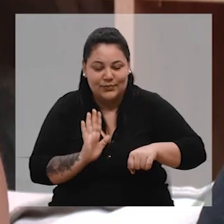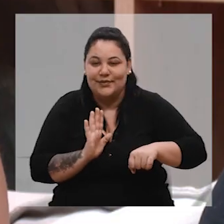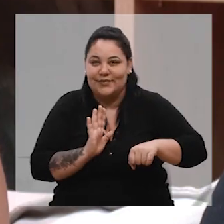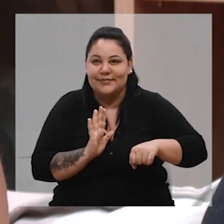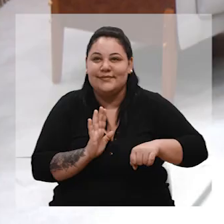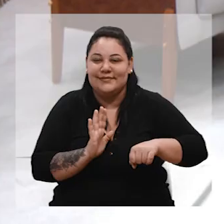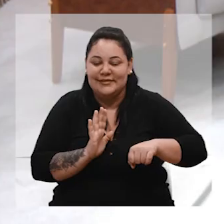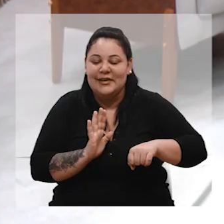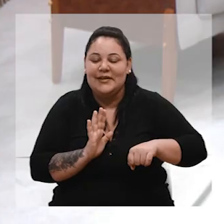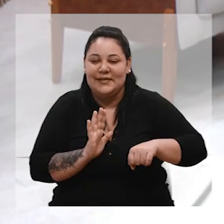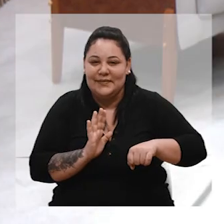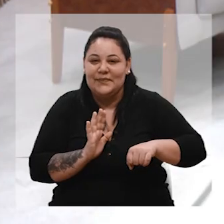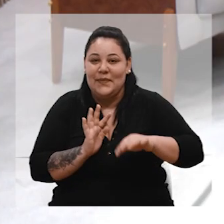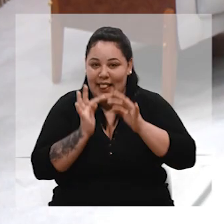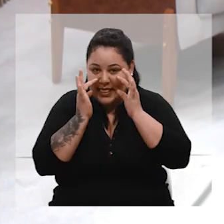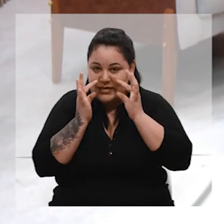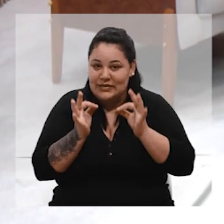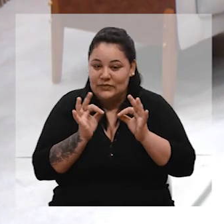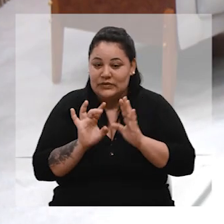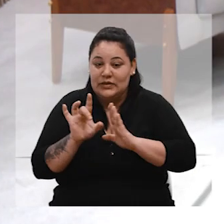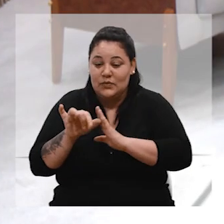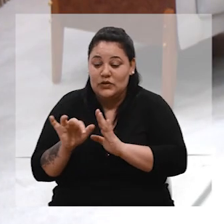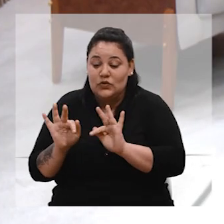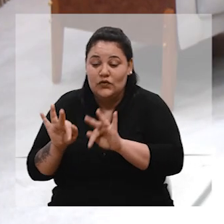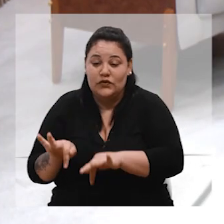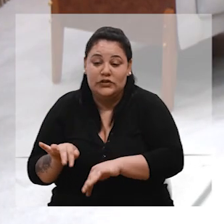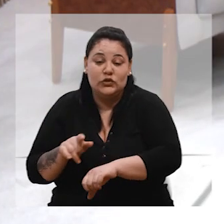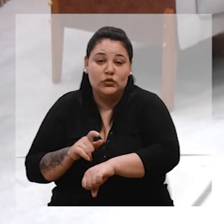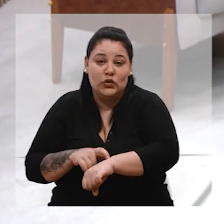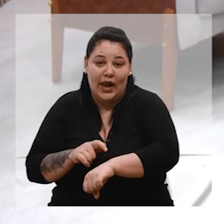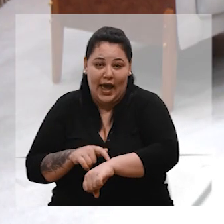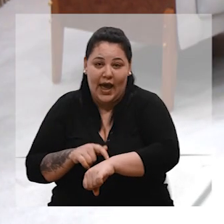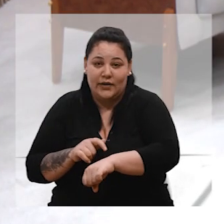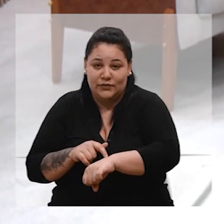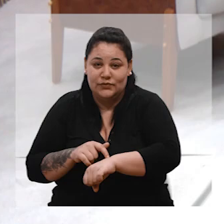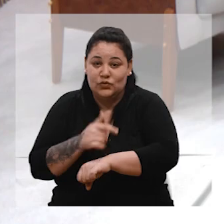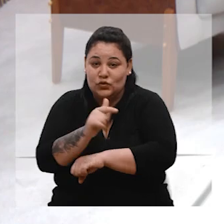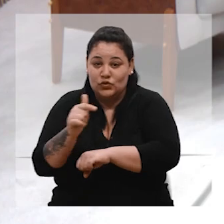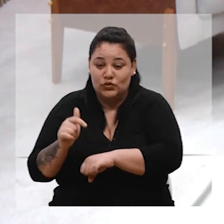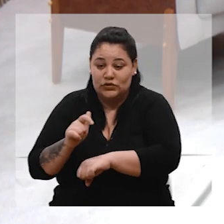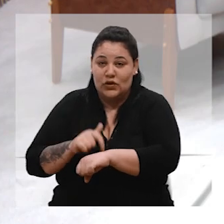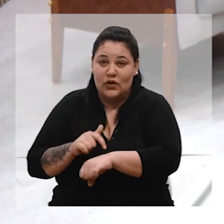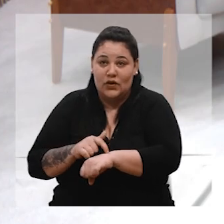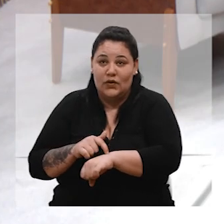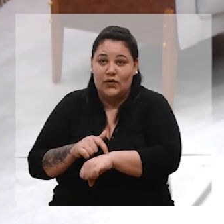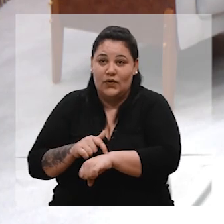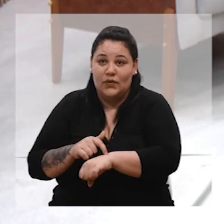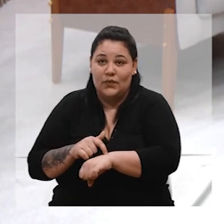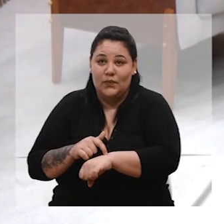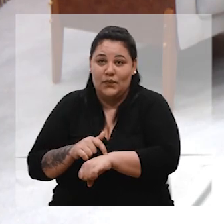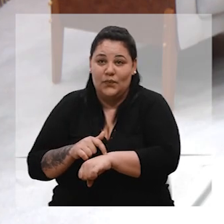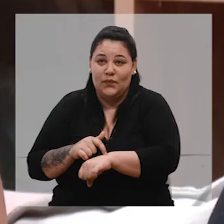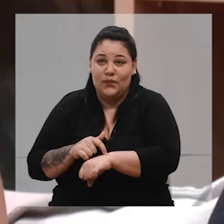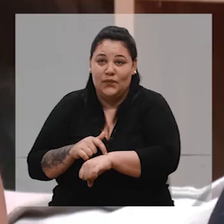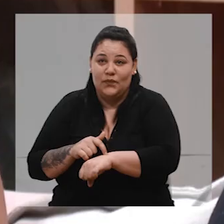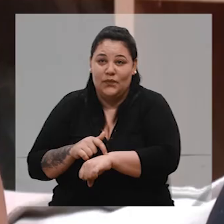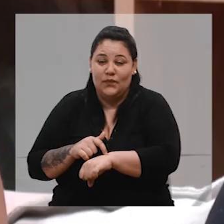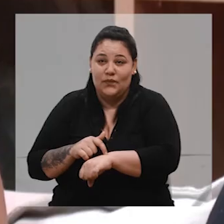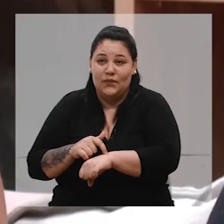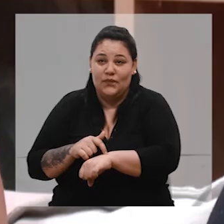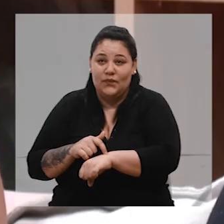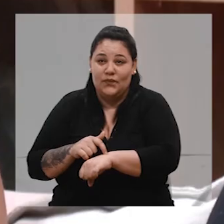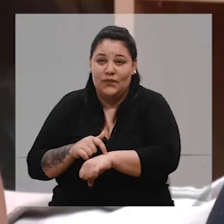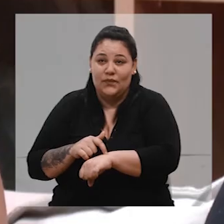Para vocês ficarem bem atentos. Esse primeiro período ali para depois no final depois o resto do dia ficar bem atento,